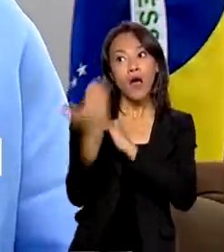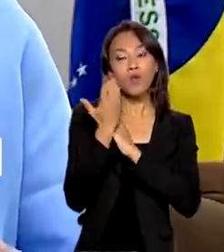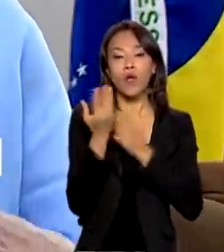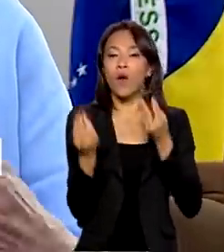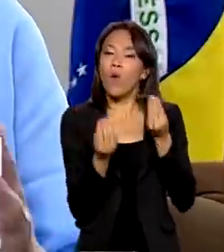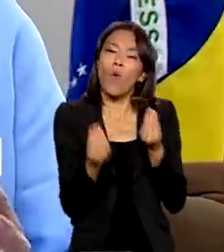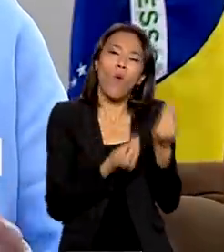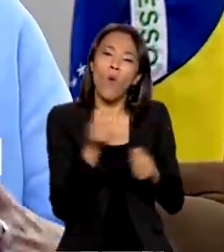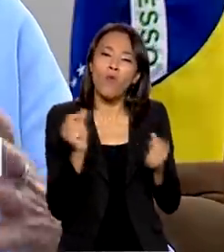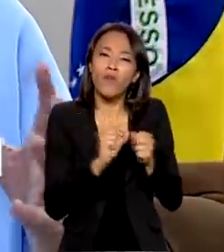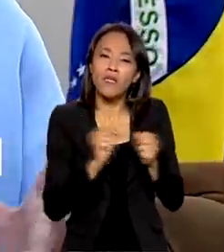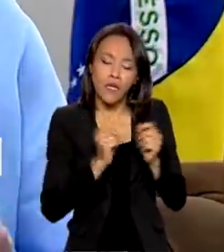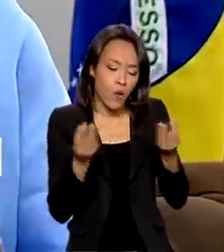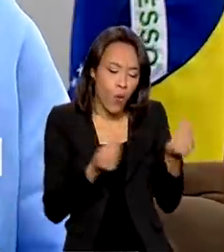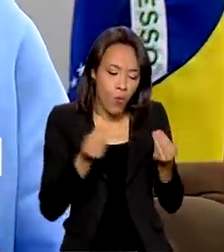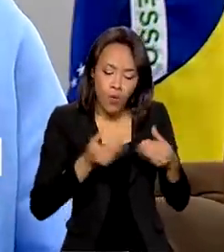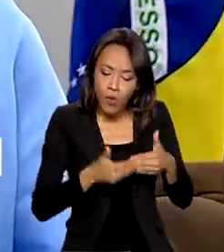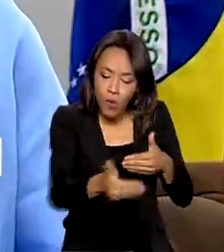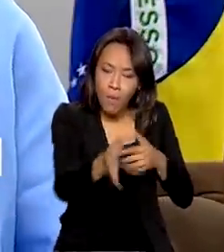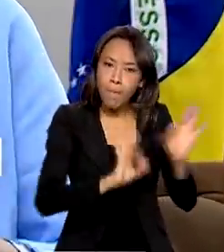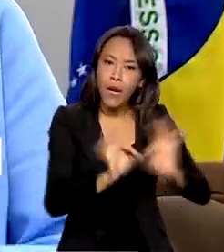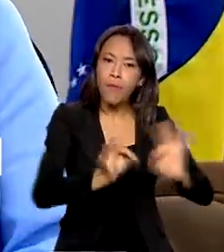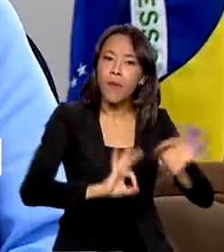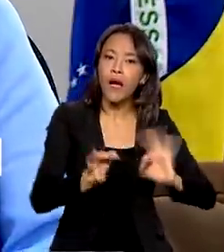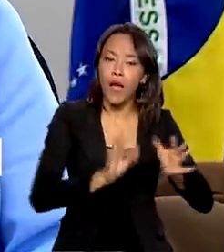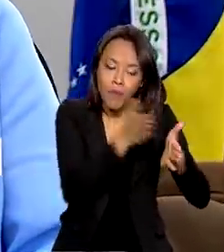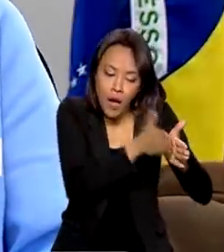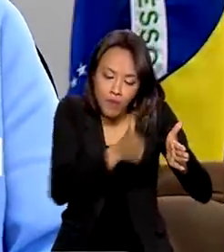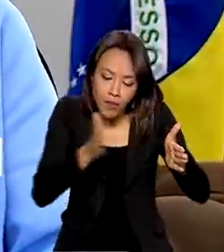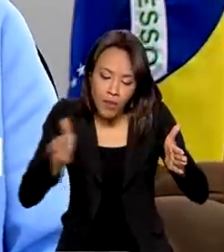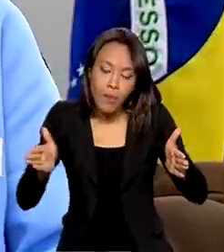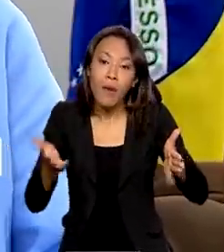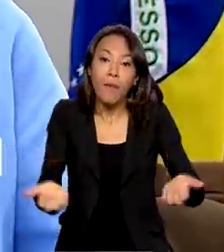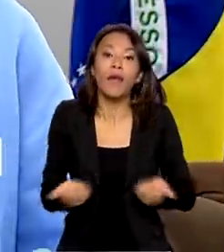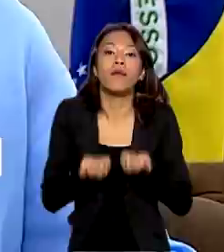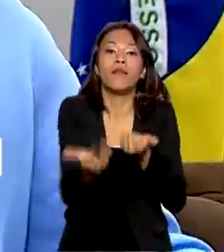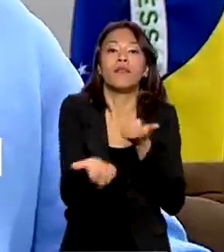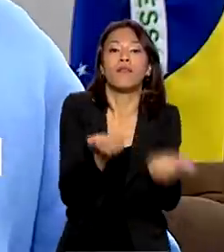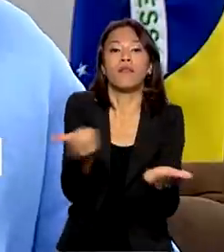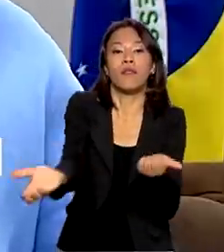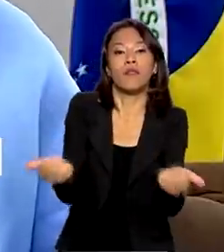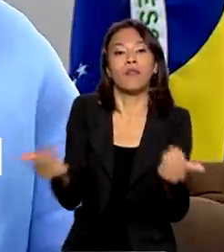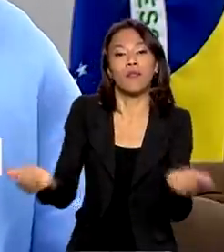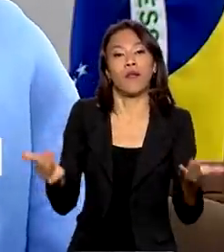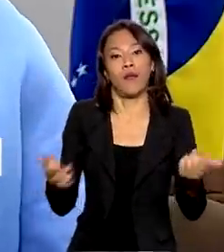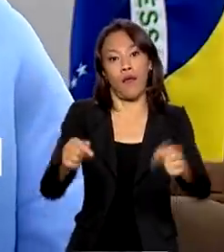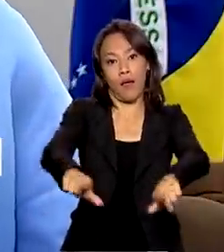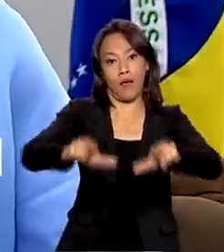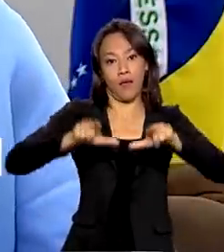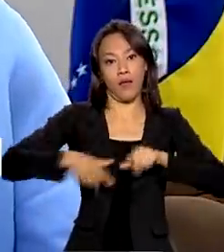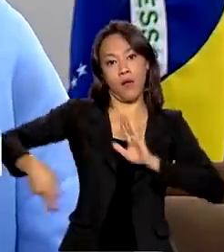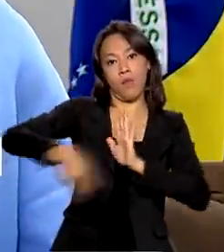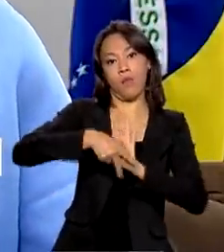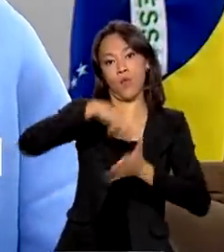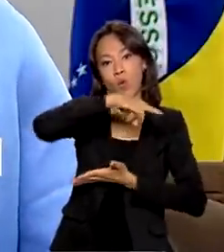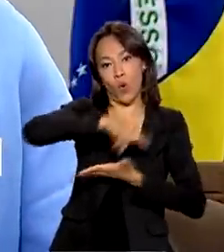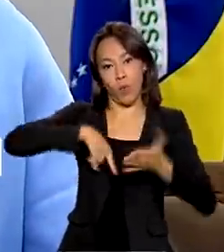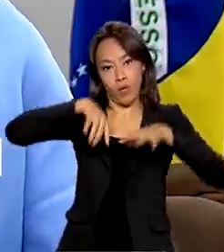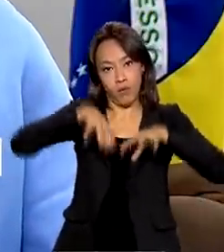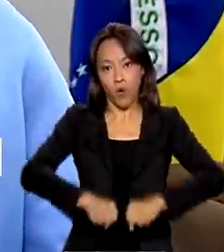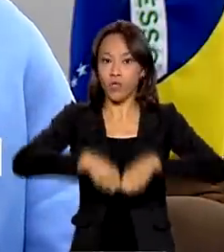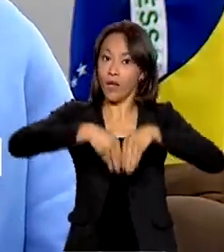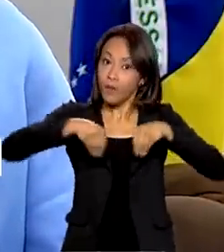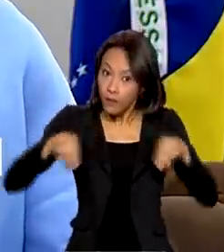a fazer aí o preparo de todo esse processo para que as emissão de títulos ficasse mais rápida e isso tem